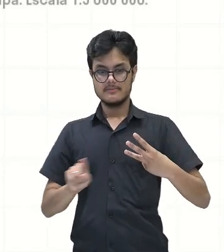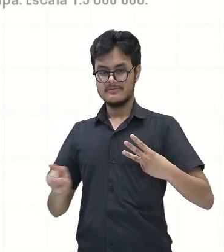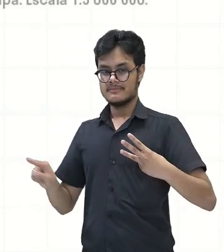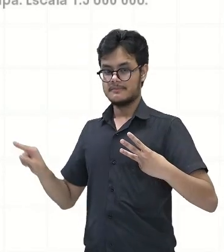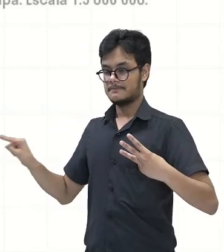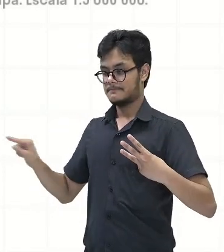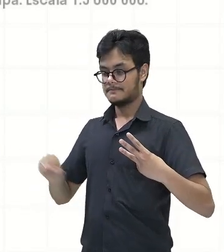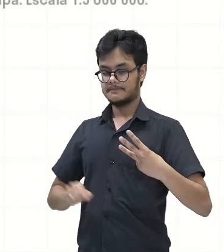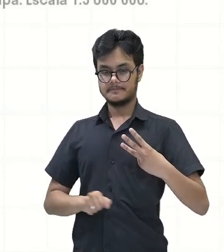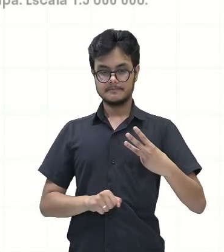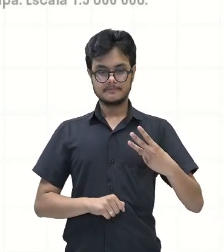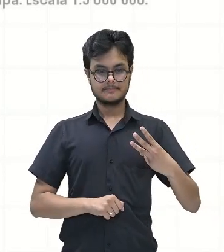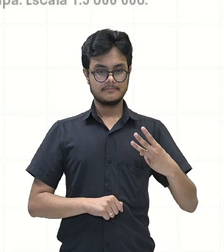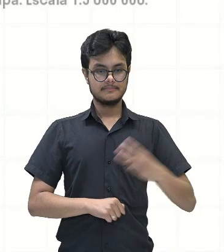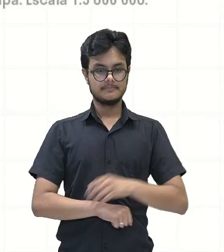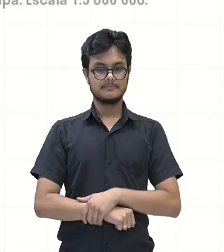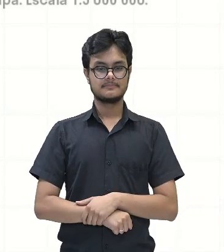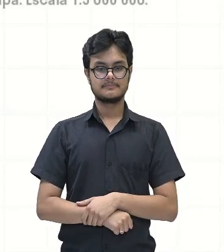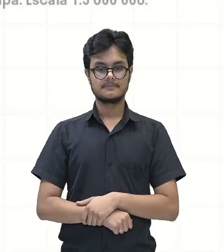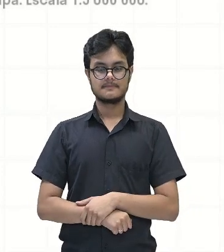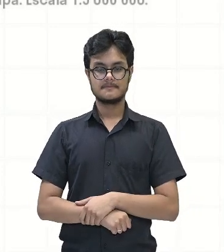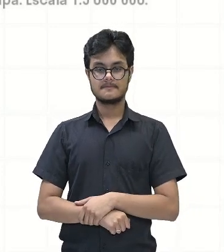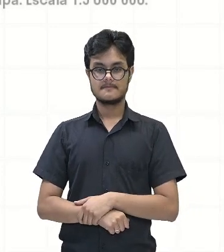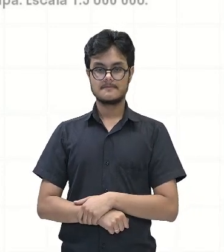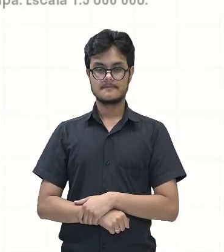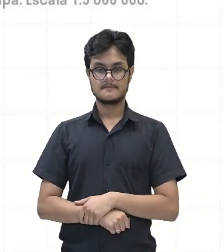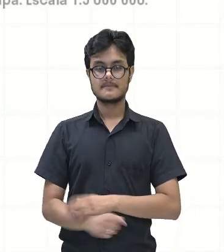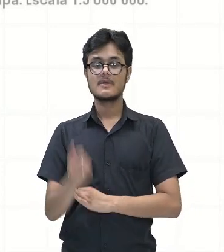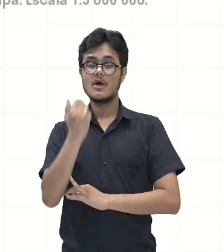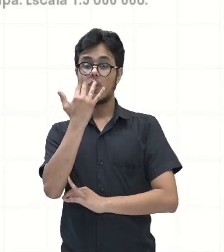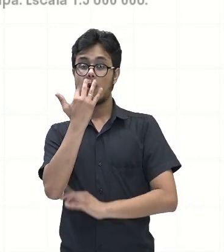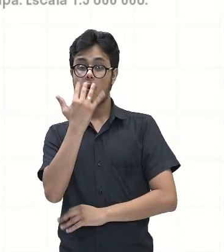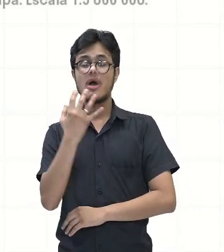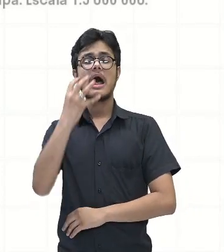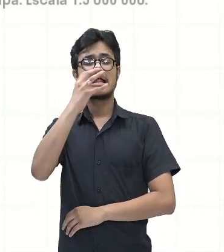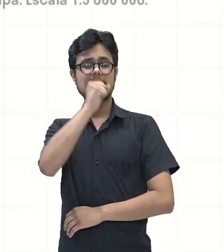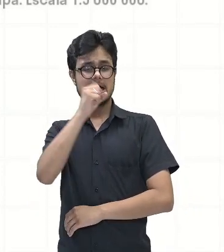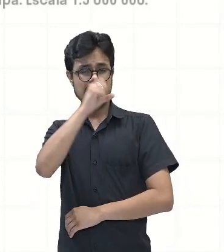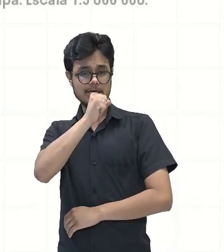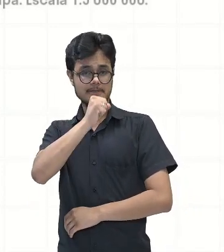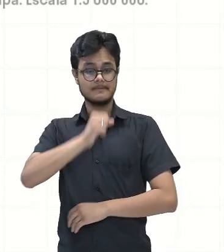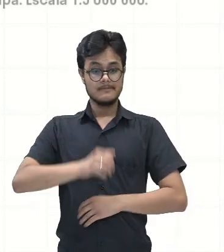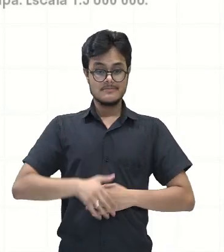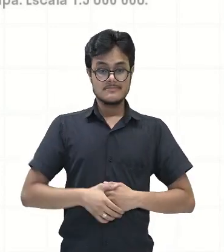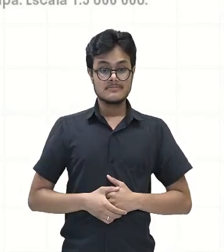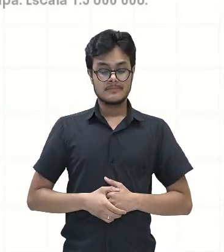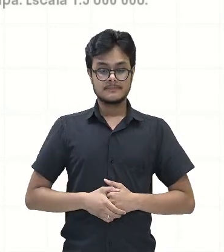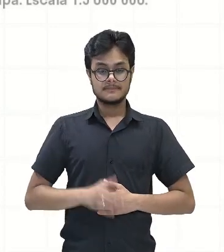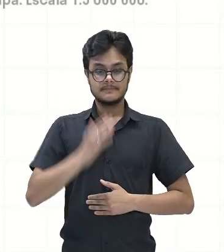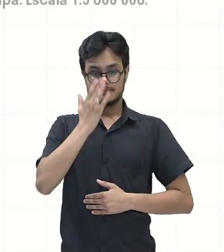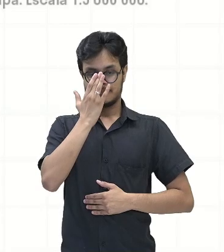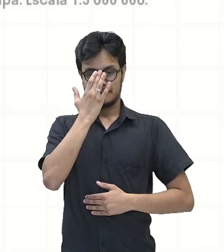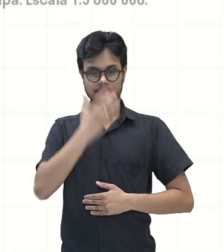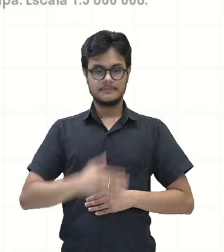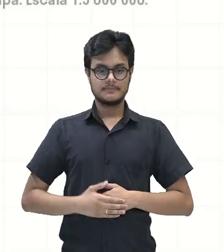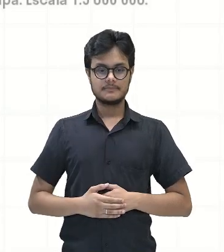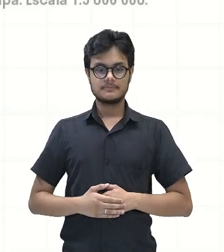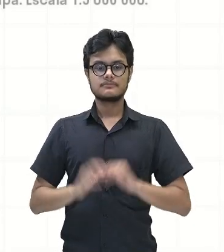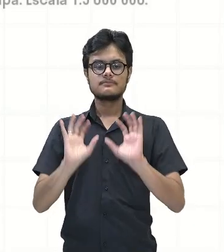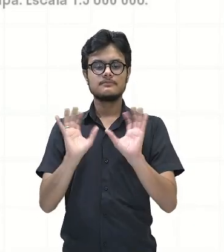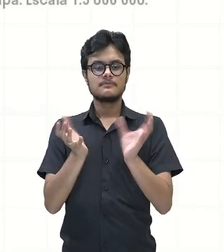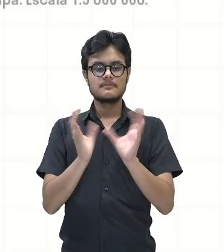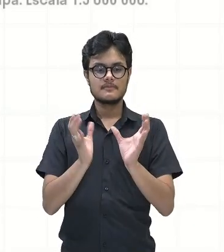corresponde a essa parte laranja do nosso mapa, tá? É um clima também chamado de